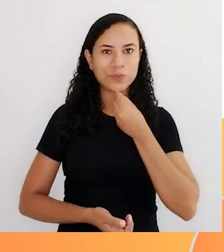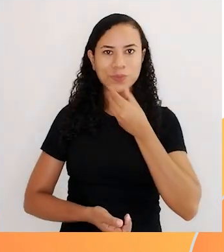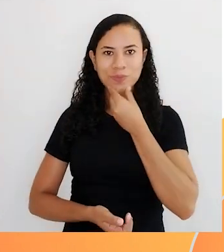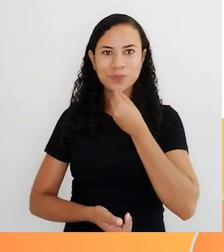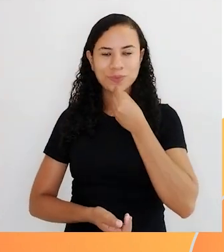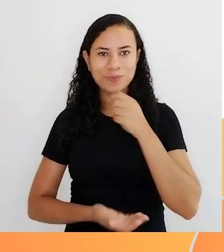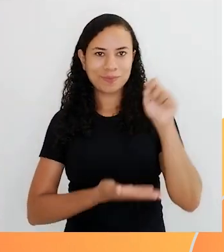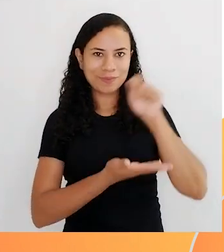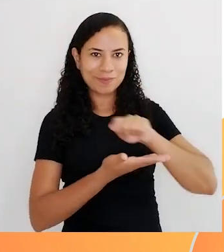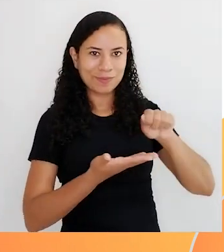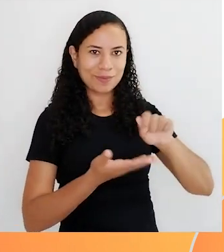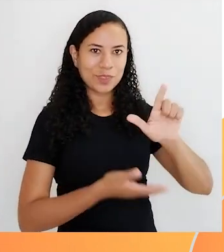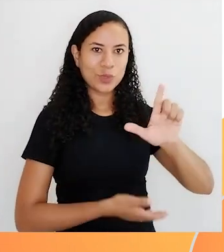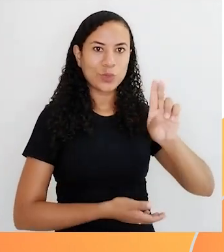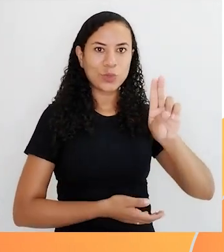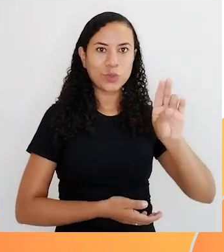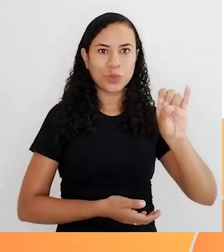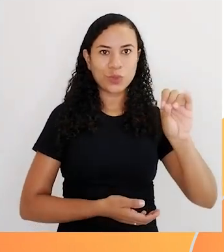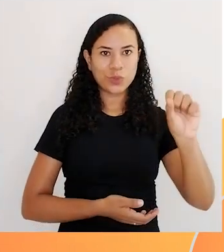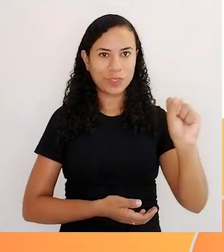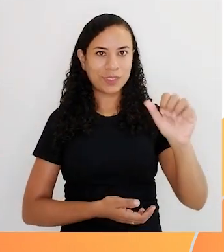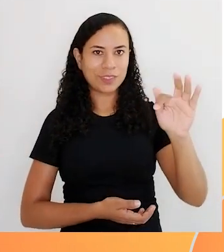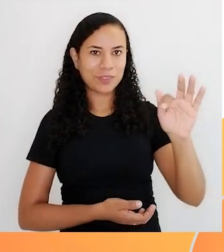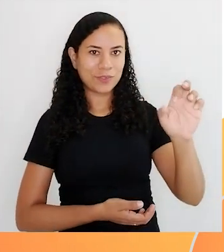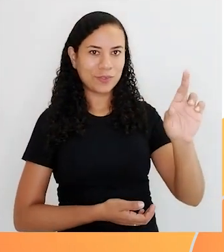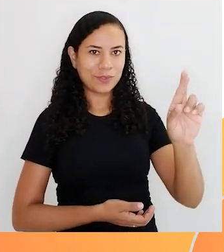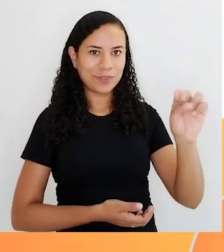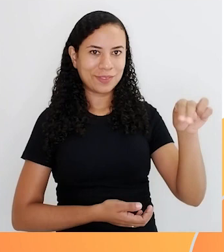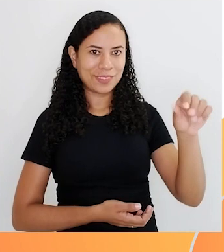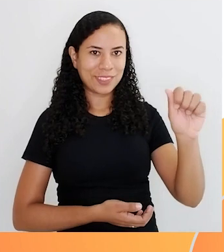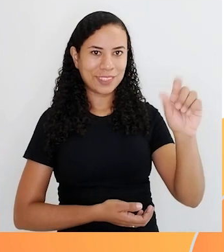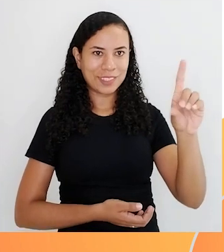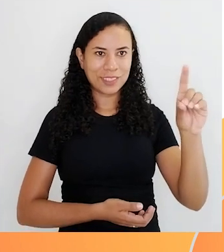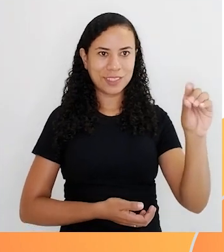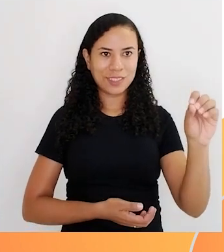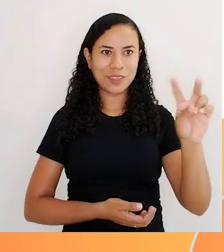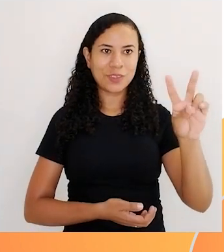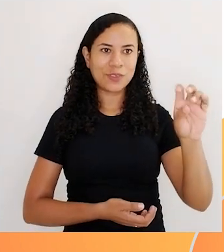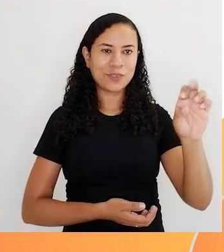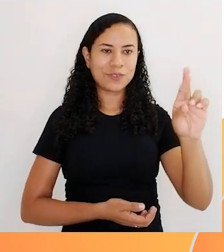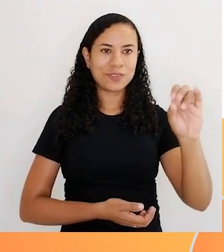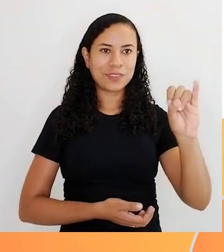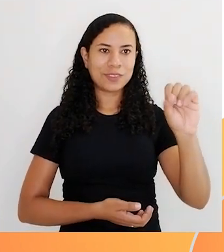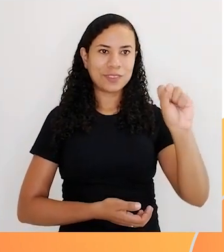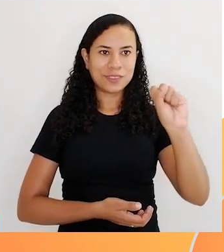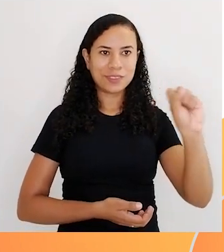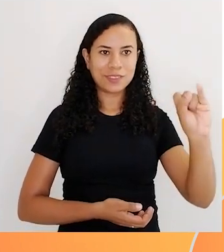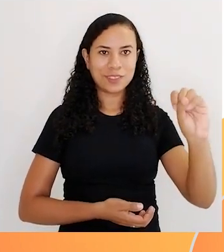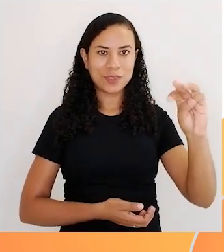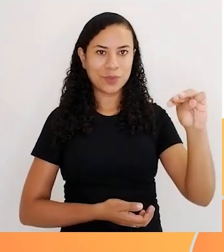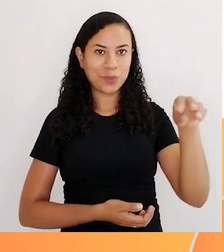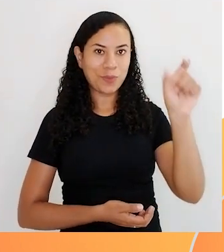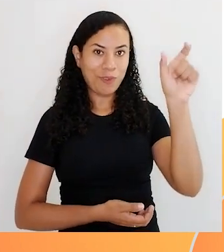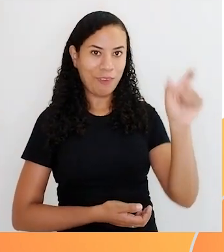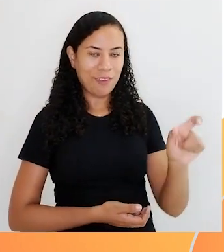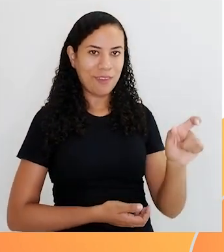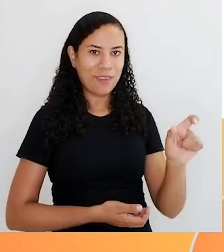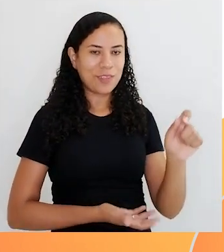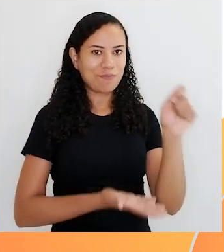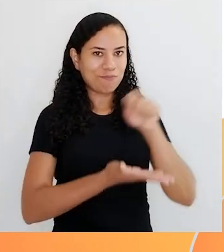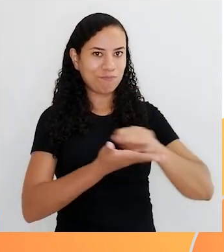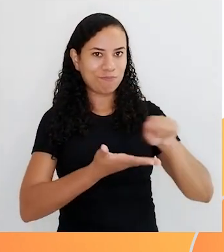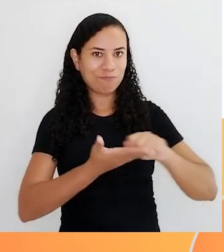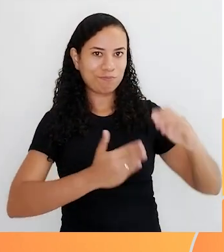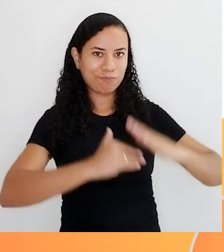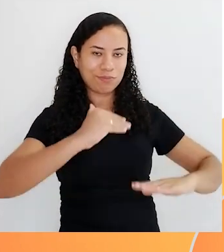Luiz Fernando Veríssimo. Luiz Fernando Veríssimo é um escritor brasileiro, famoso por